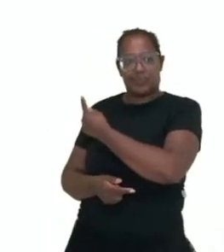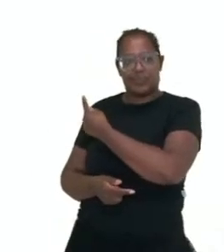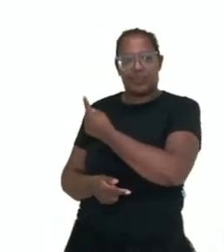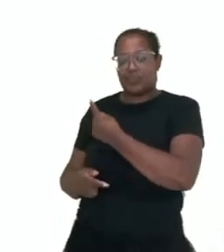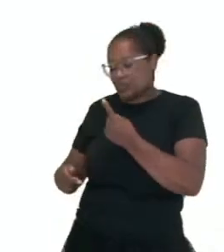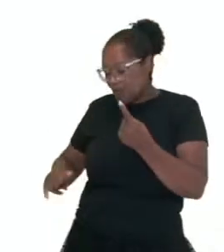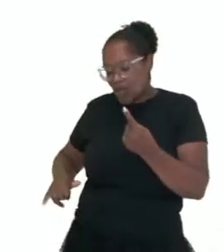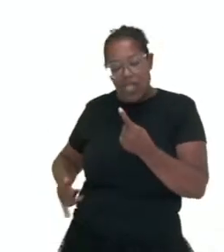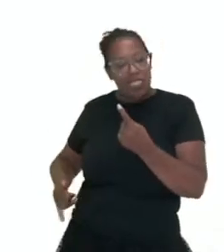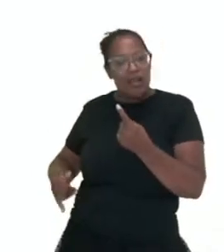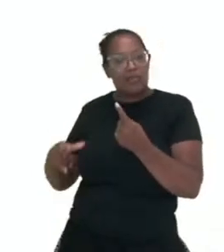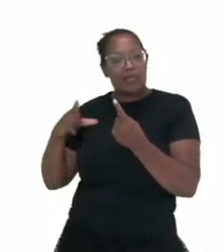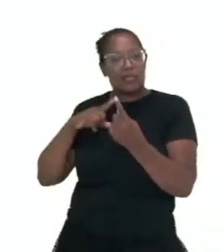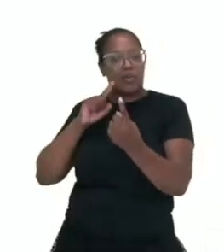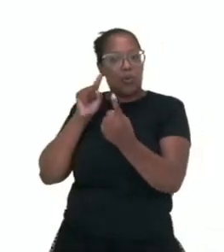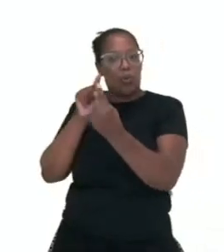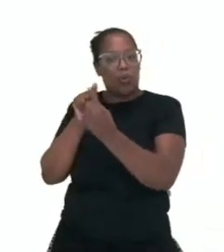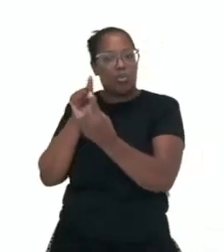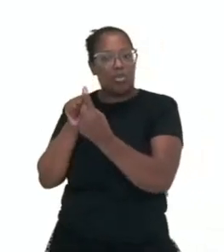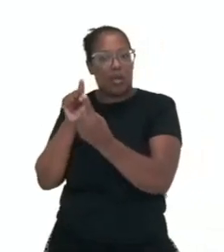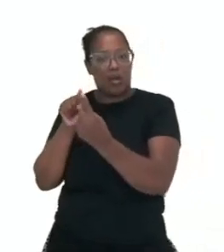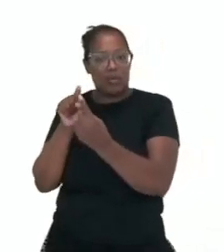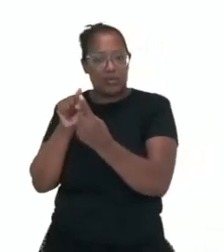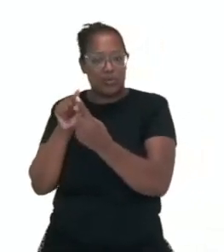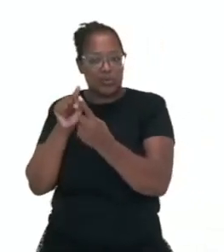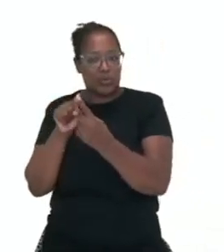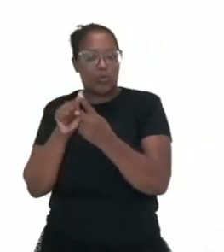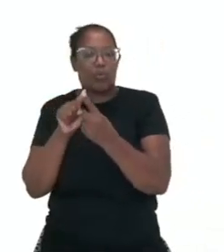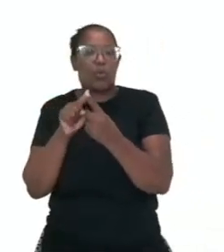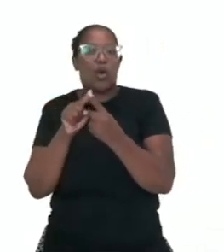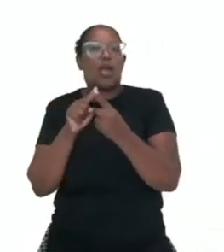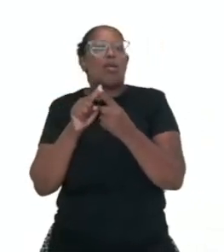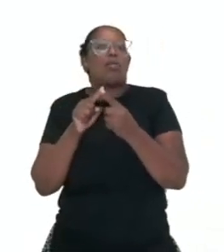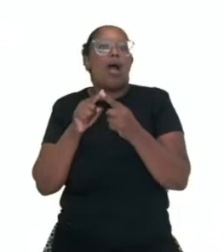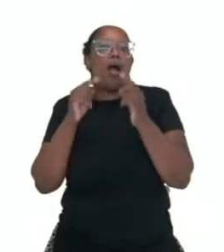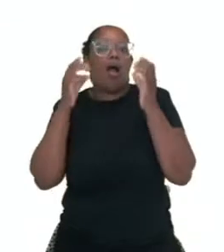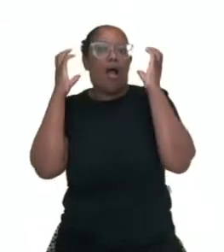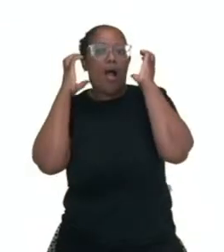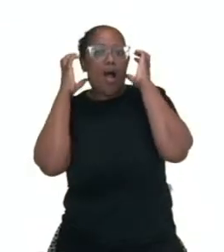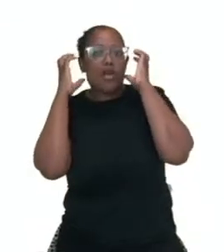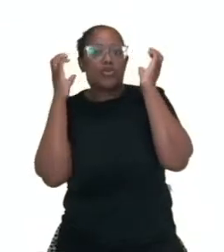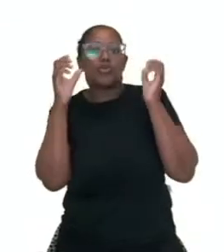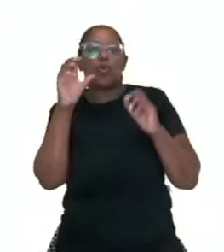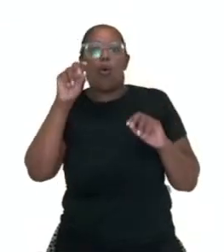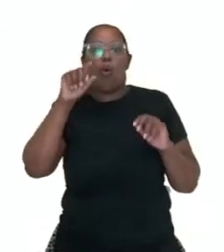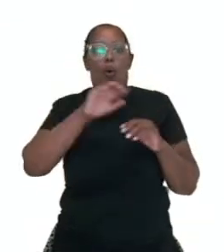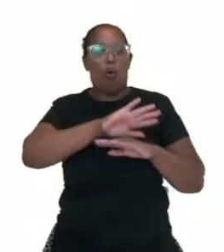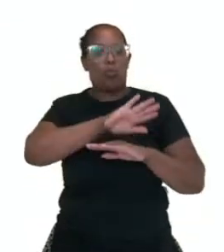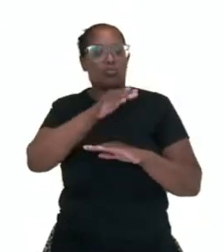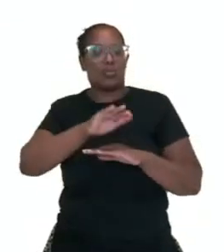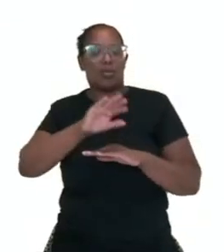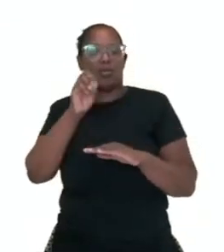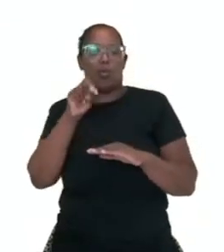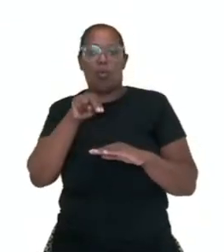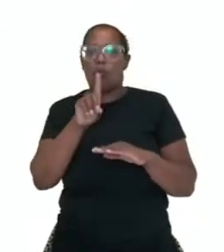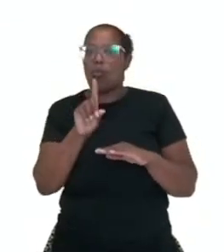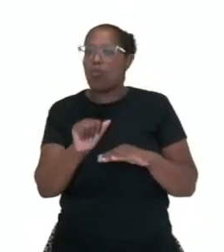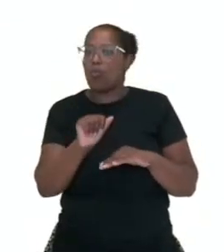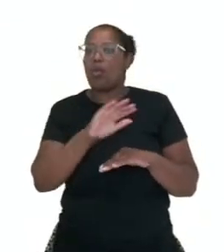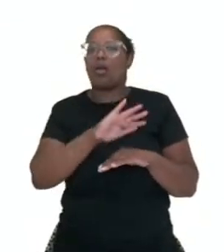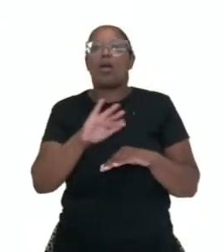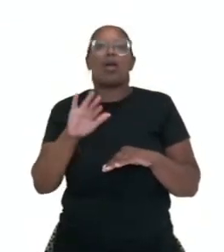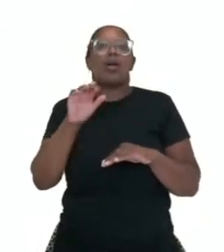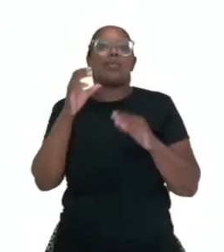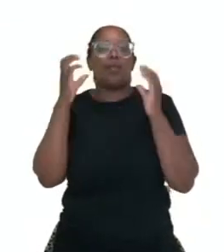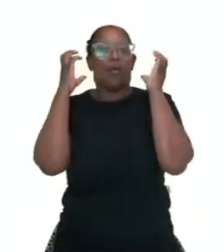se conectam, né, sem fio por onda de rádio a uma torre, certo? Essa